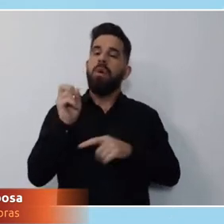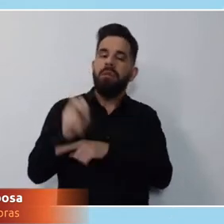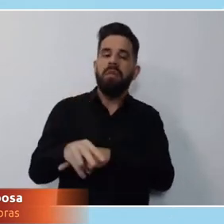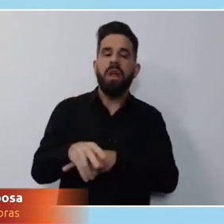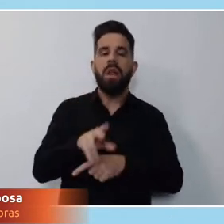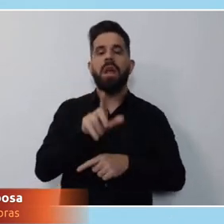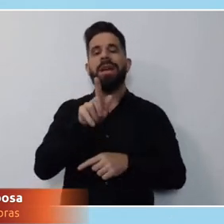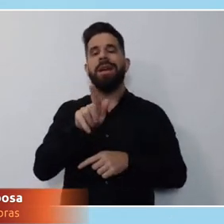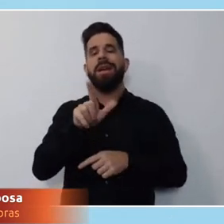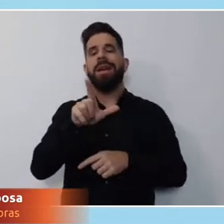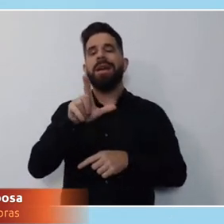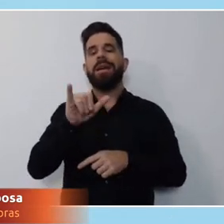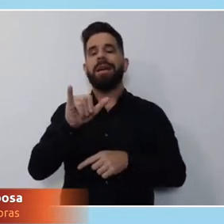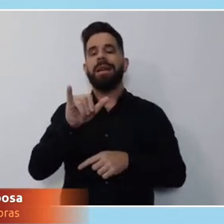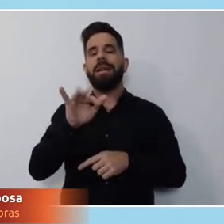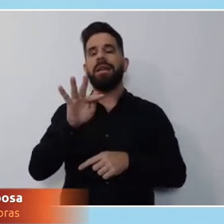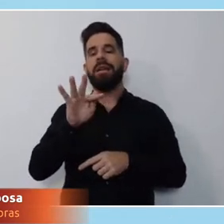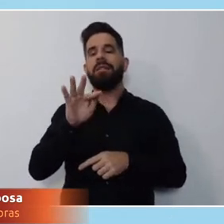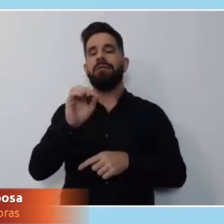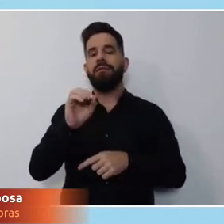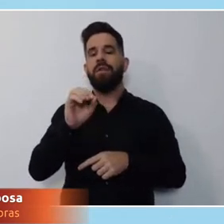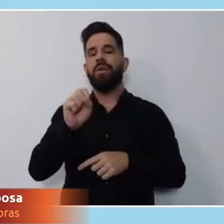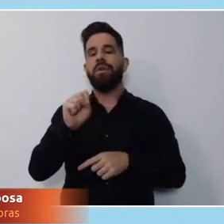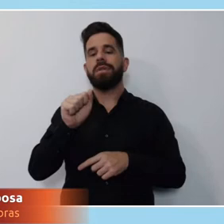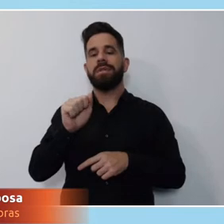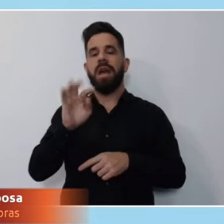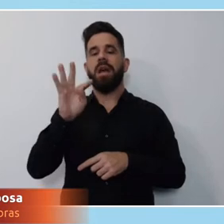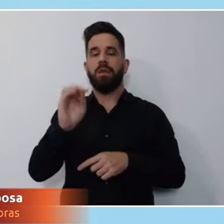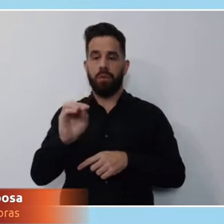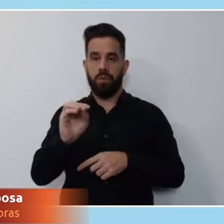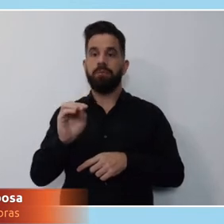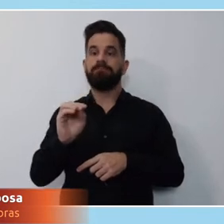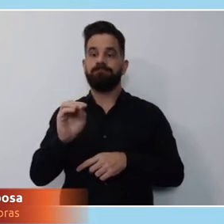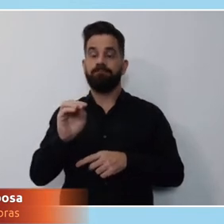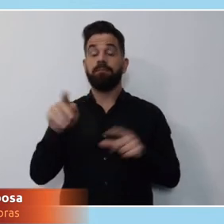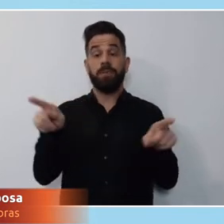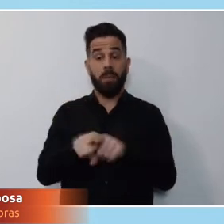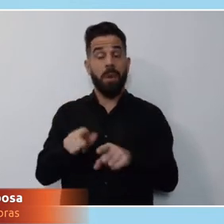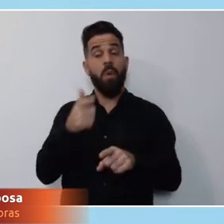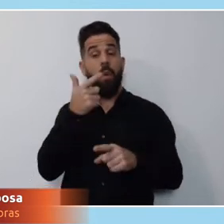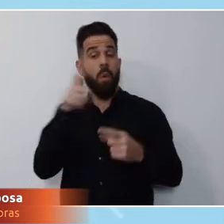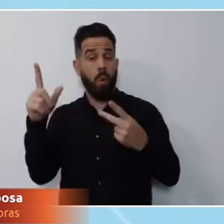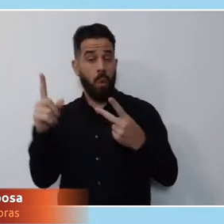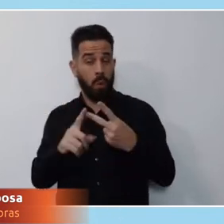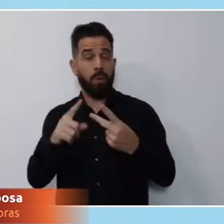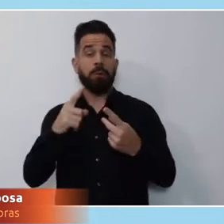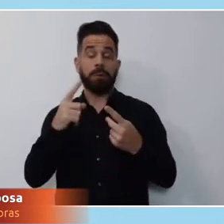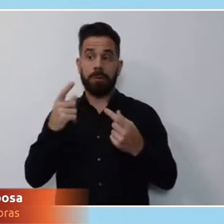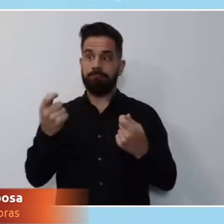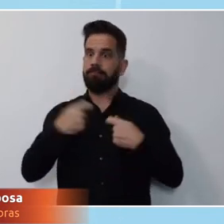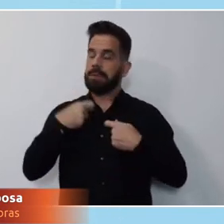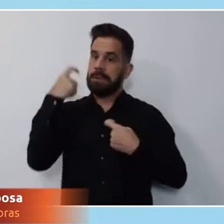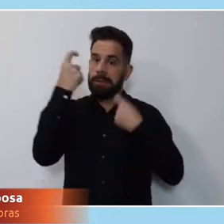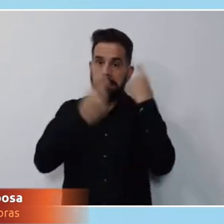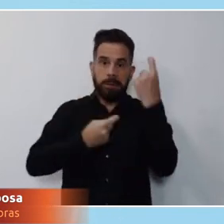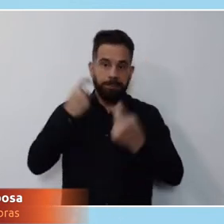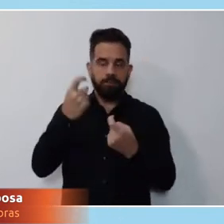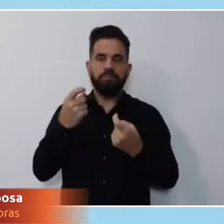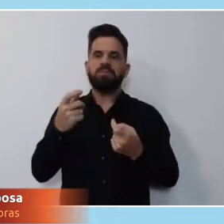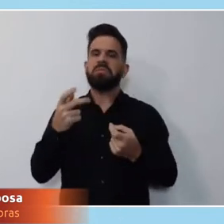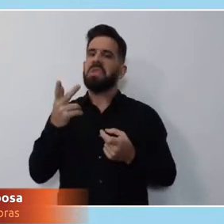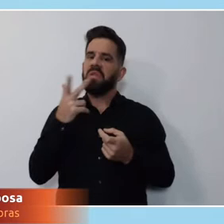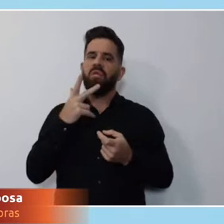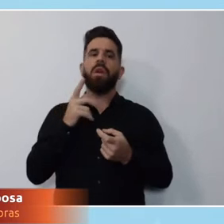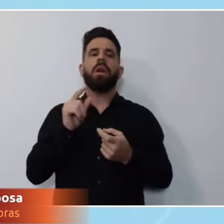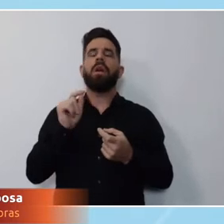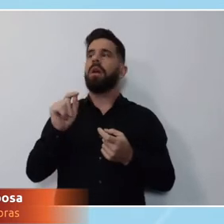uma questão muito assim grave. Tem um especialista que diz que os pesticidas, tem estudos no mundo que não